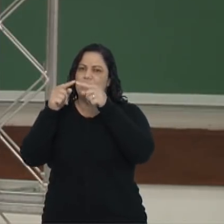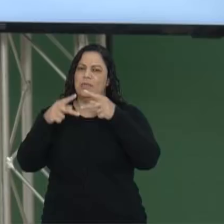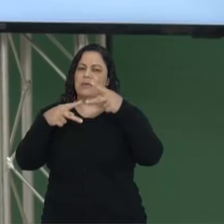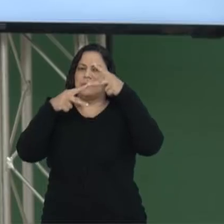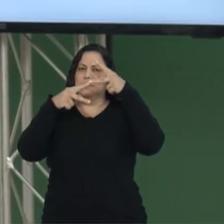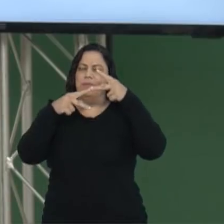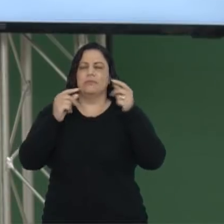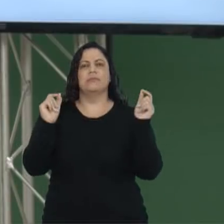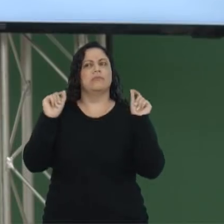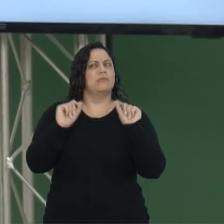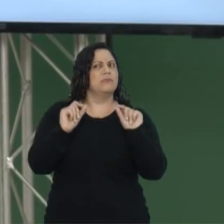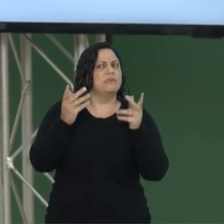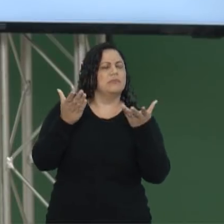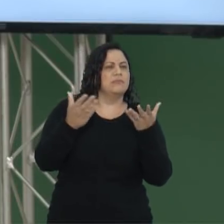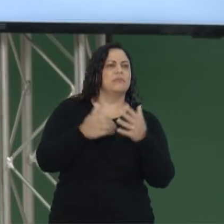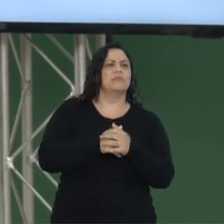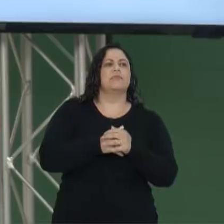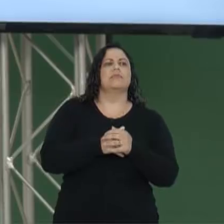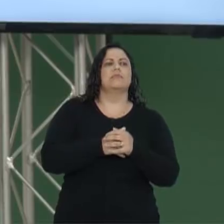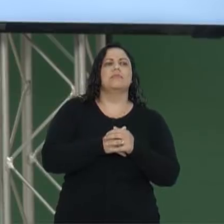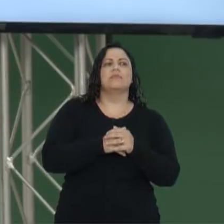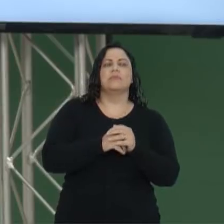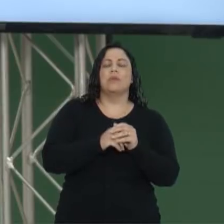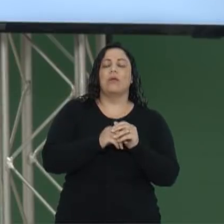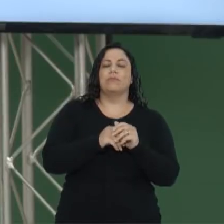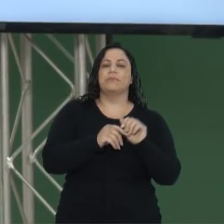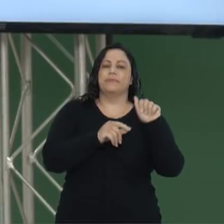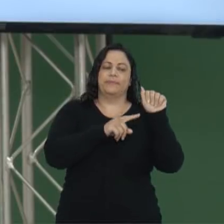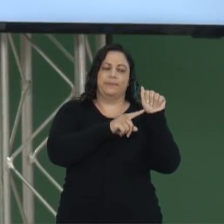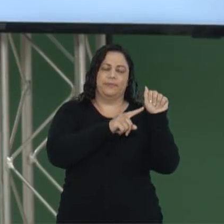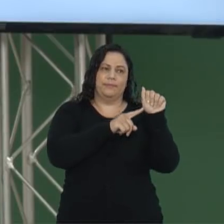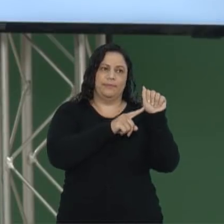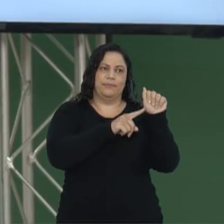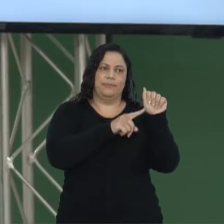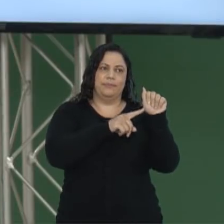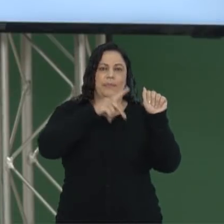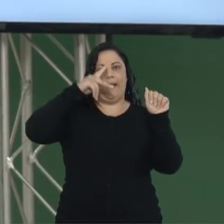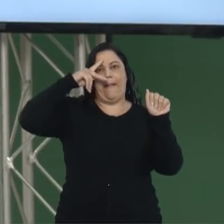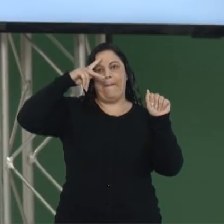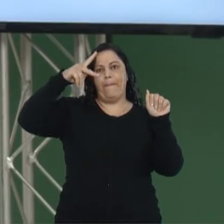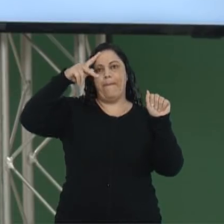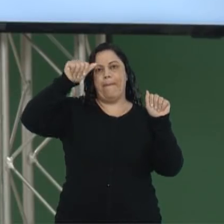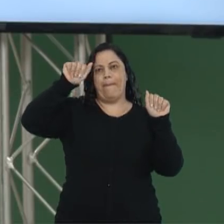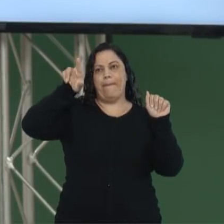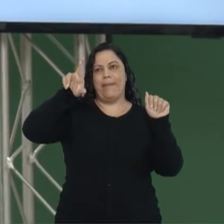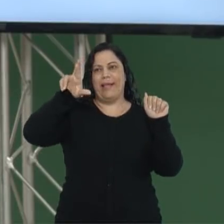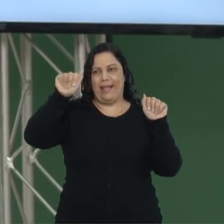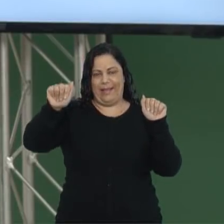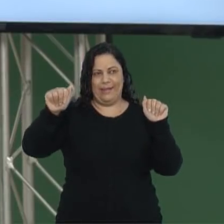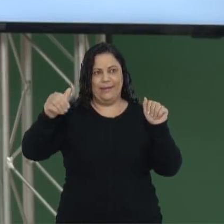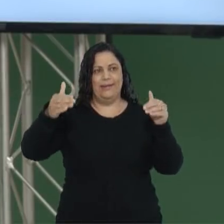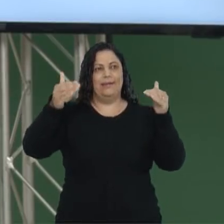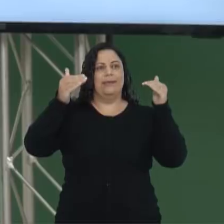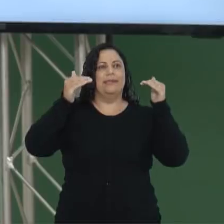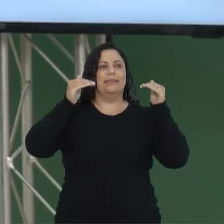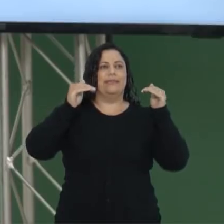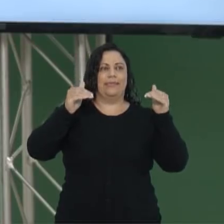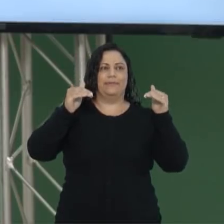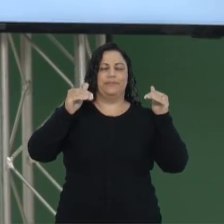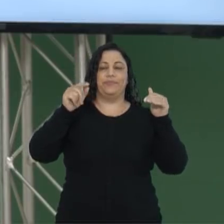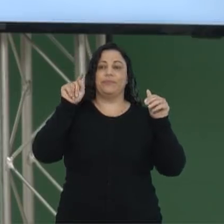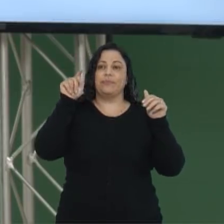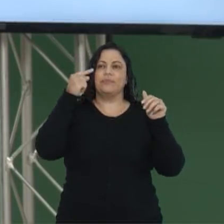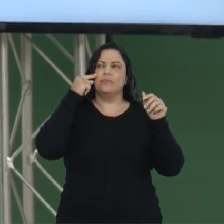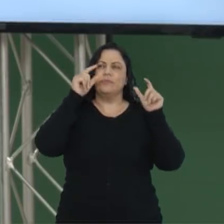estou ansioso, aqui ó, vamos lá, vamos para os nossos gabaritos. Estou ansioso para saber o resultado. Veja que eu vou sempre olhar